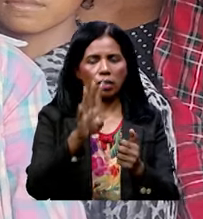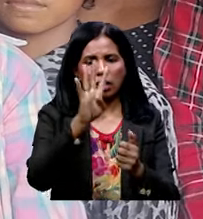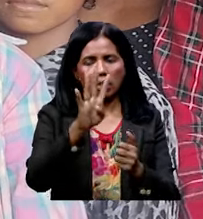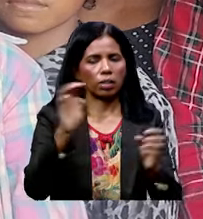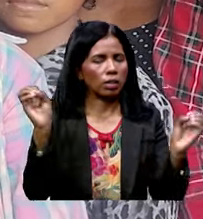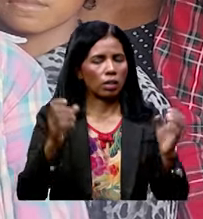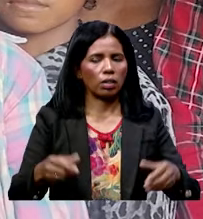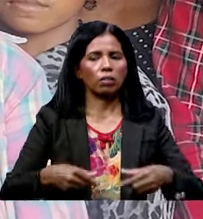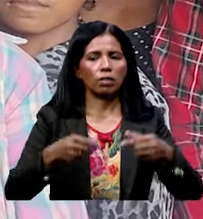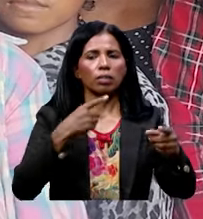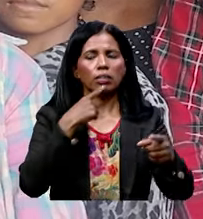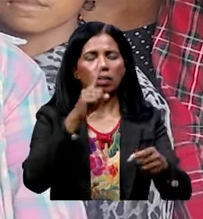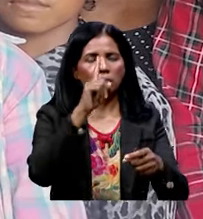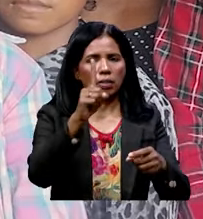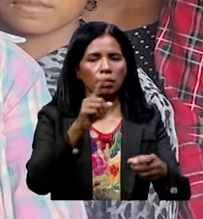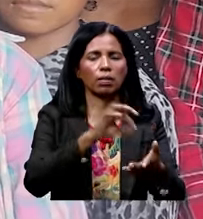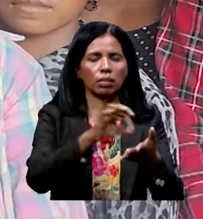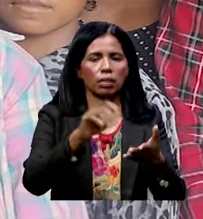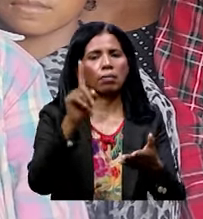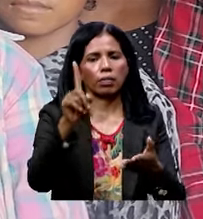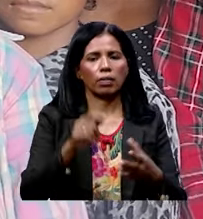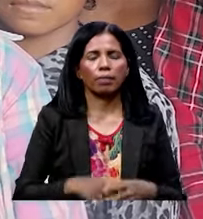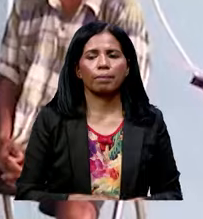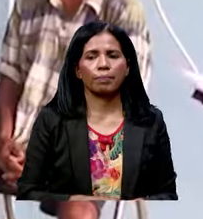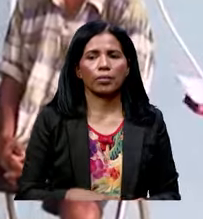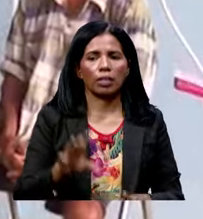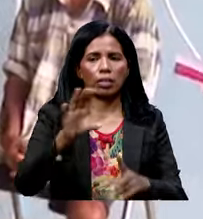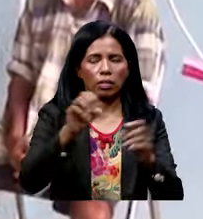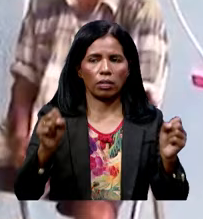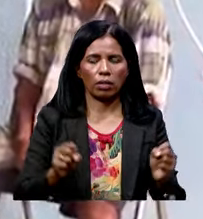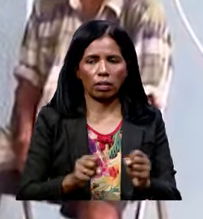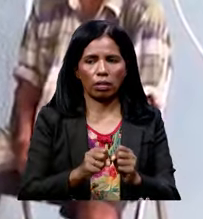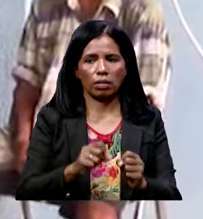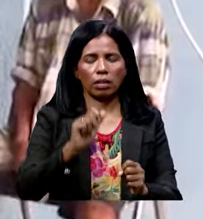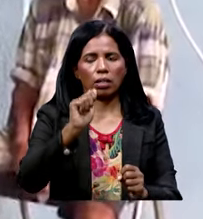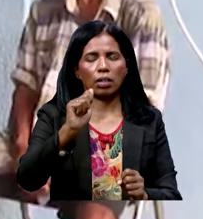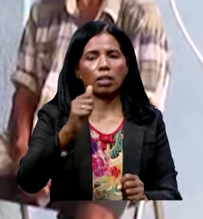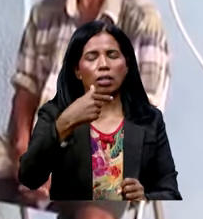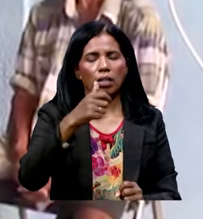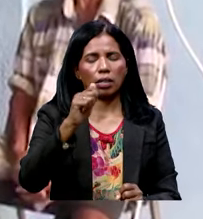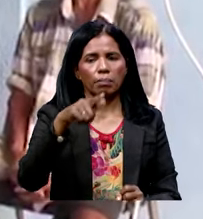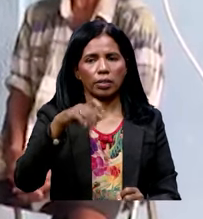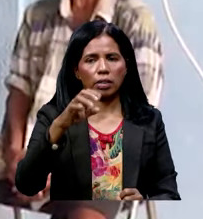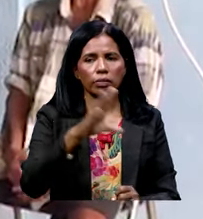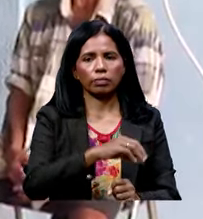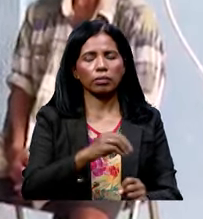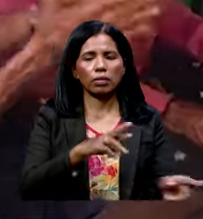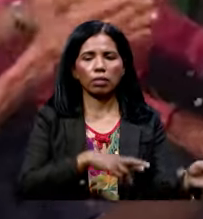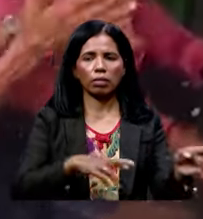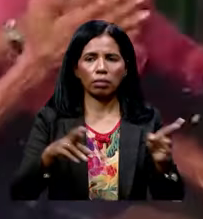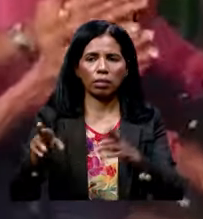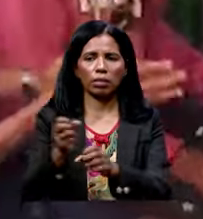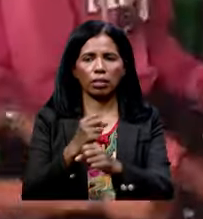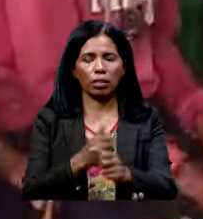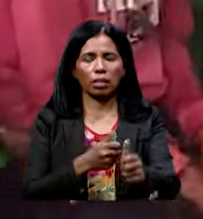atenida ser nessa mesa Se fisuku Abafala agapitu dusrei satete nudar autoridade pronto atu halo